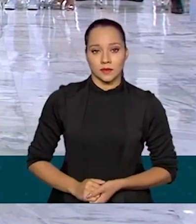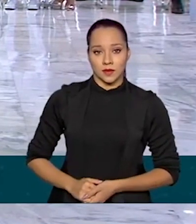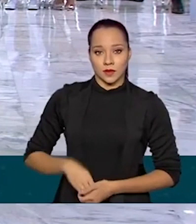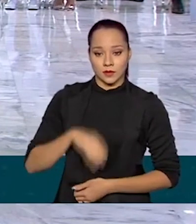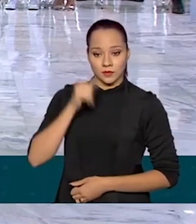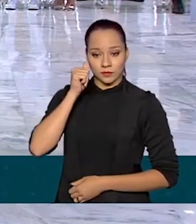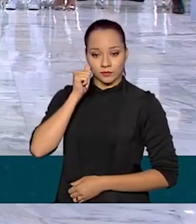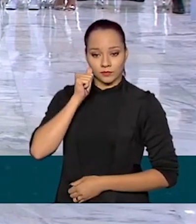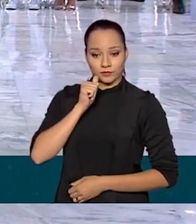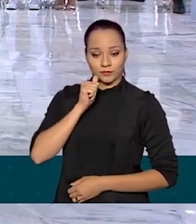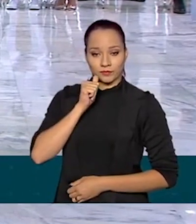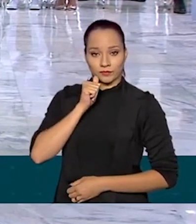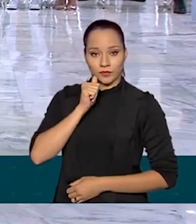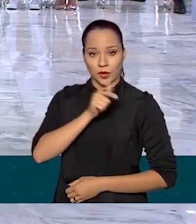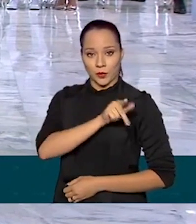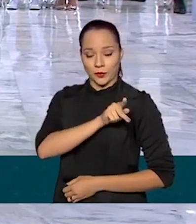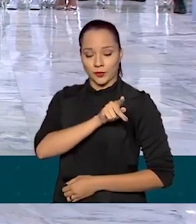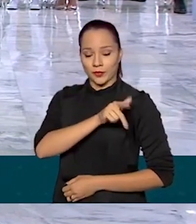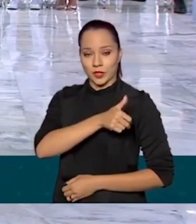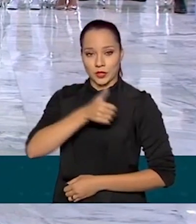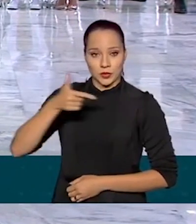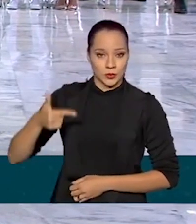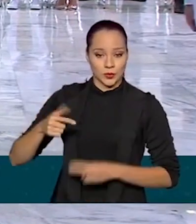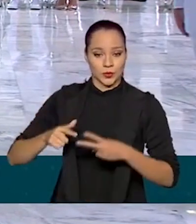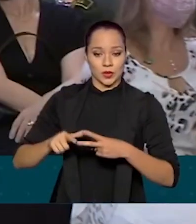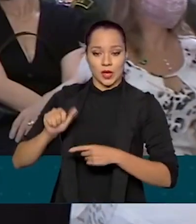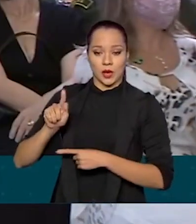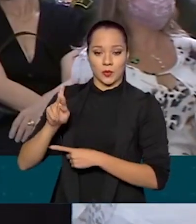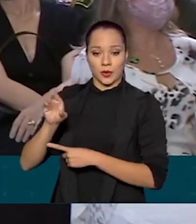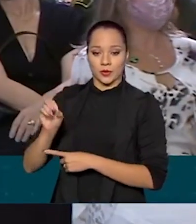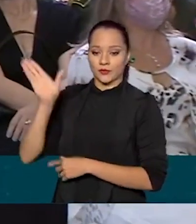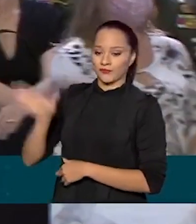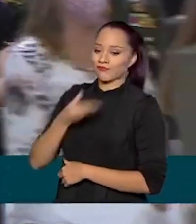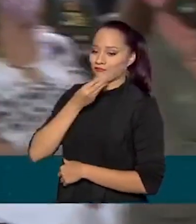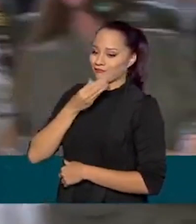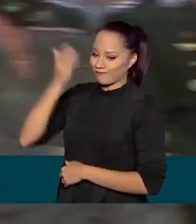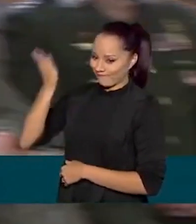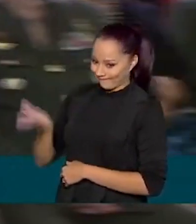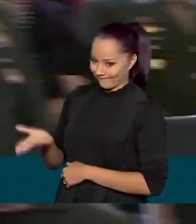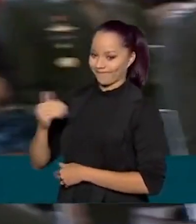Vice-almirante, os contra-almirantes Humberto Giovanni Cânfora Mies.